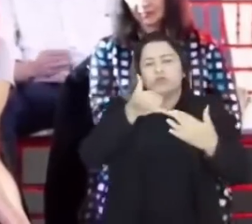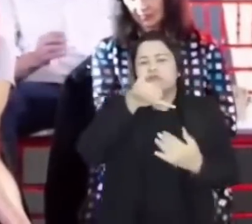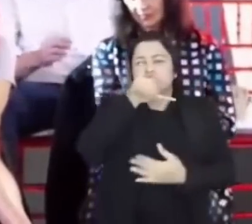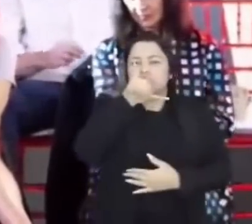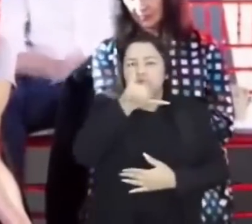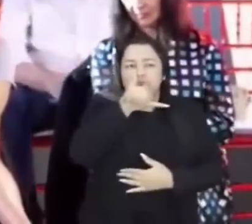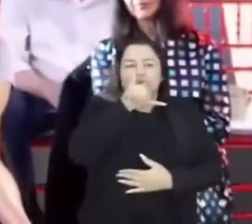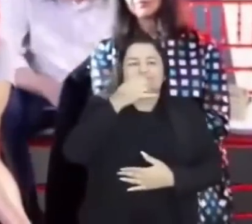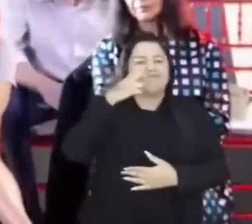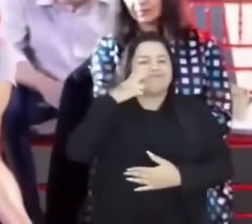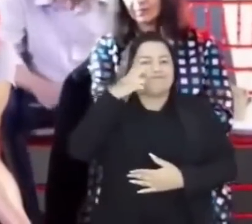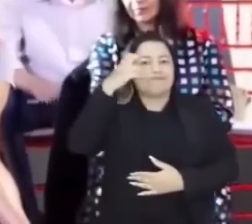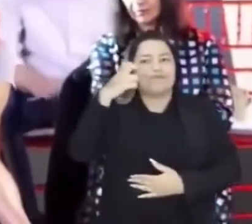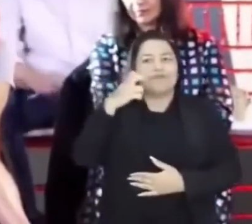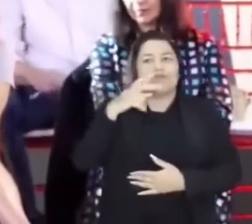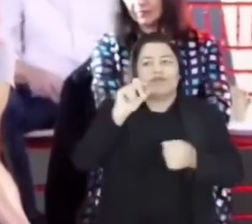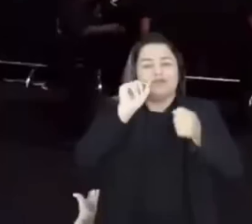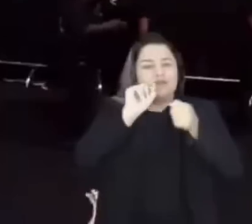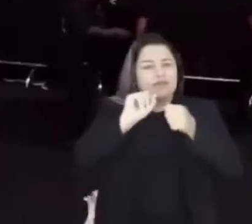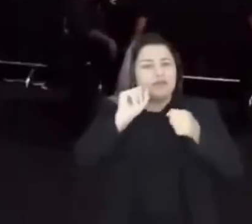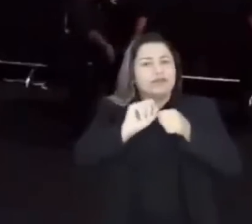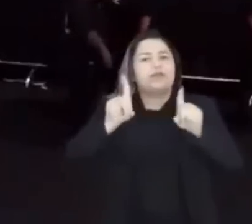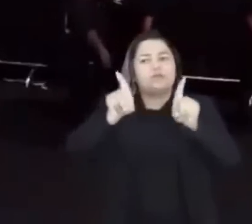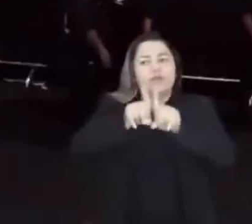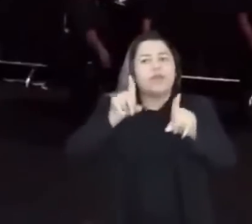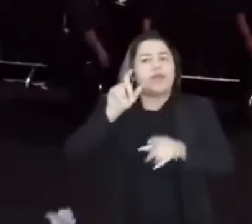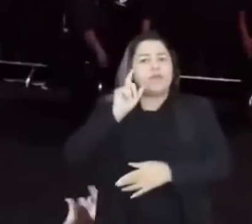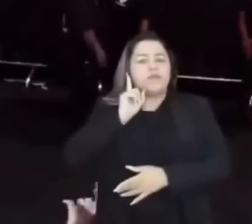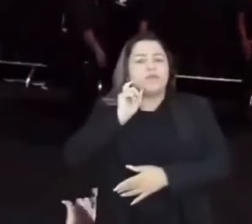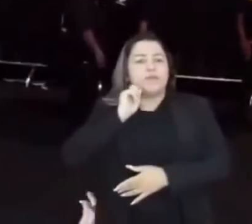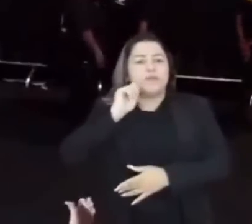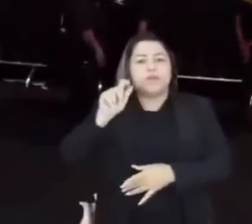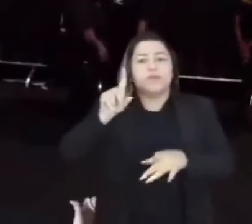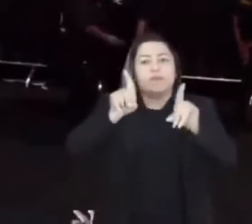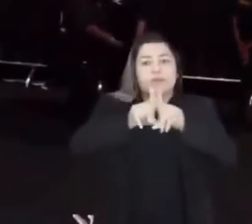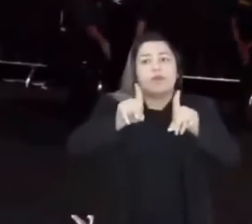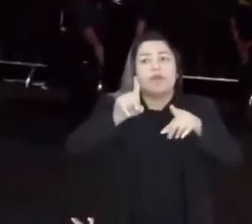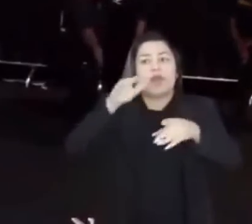do que eles fizeram em Minas Gerais no lançamento da candidatura do Calil.